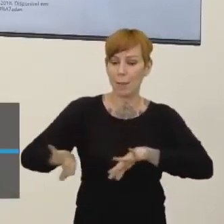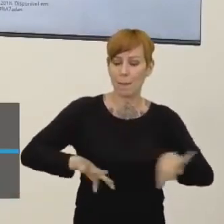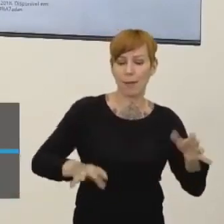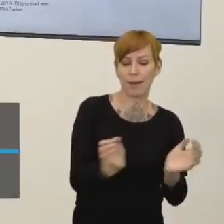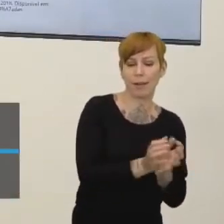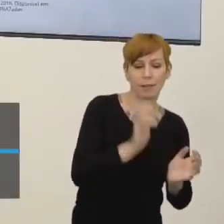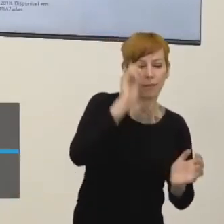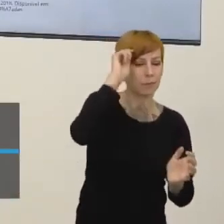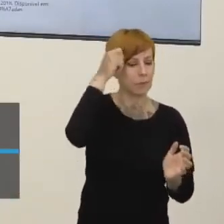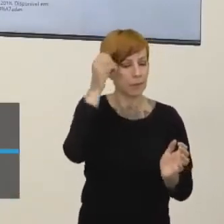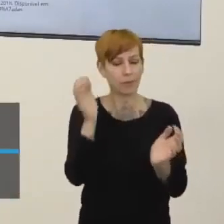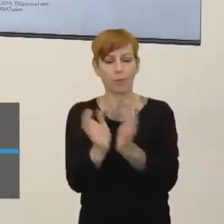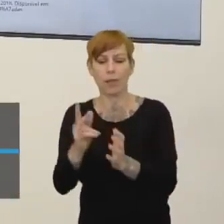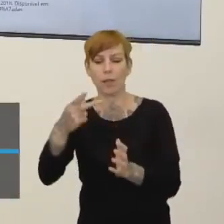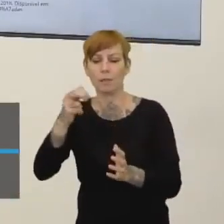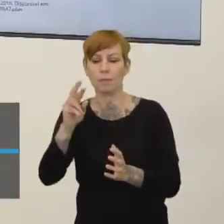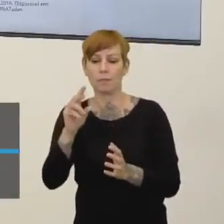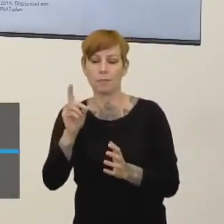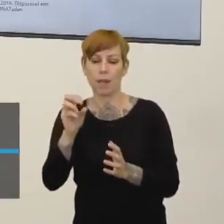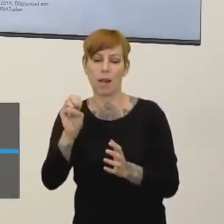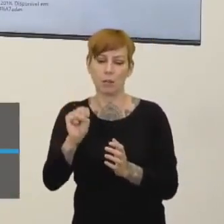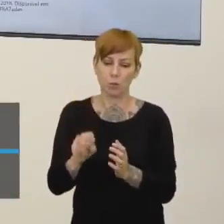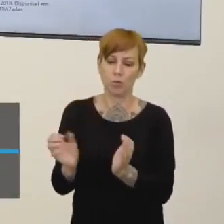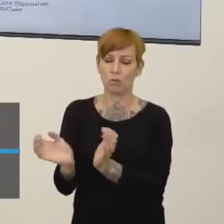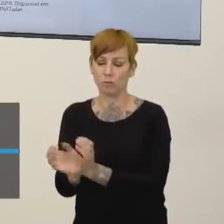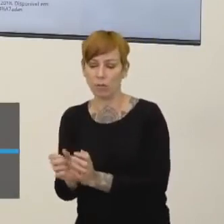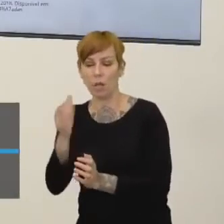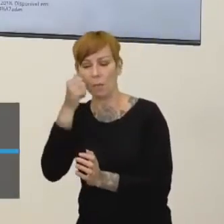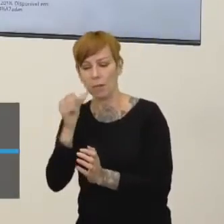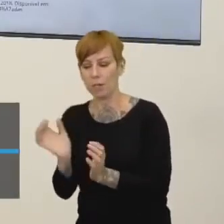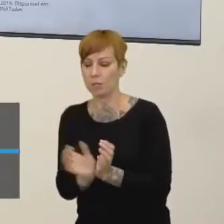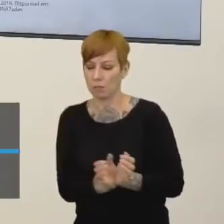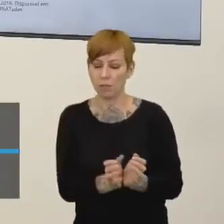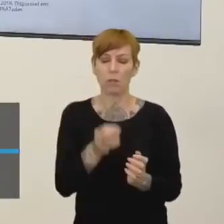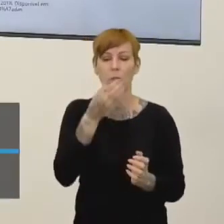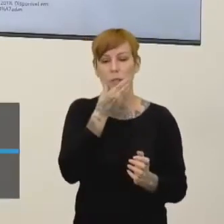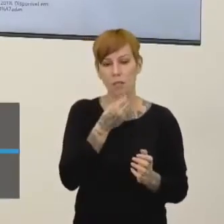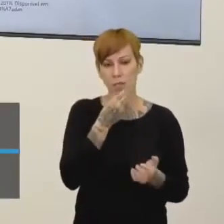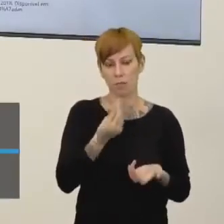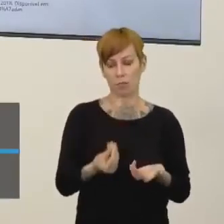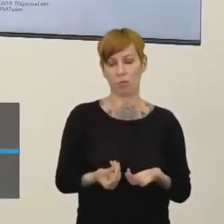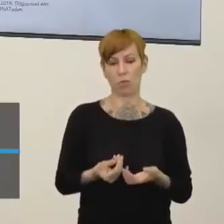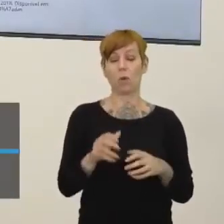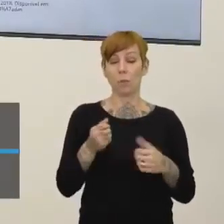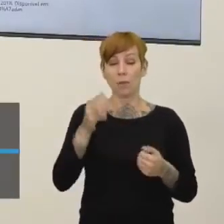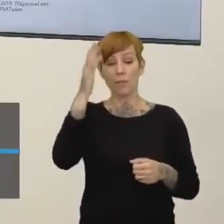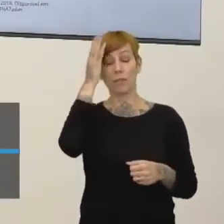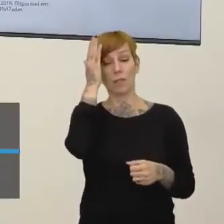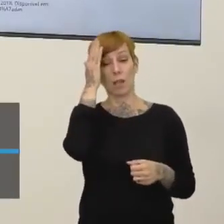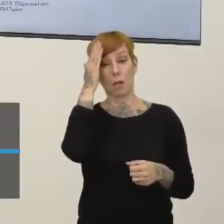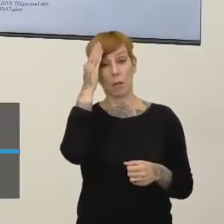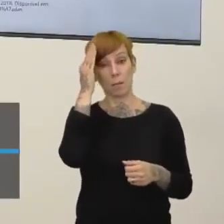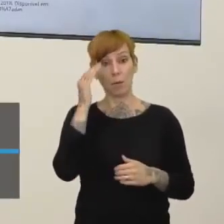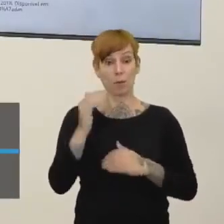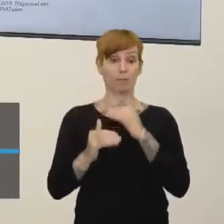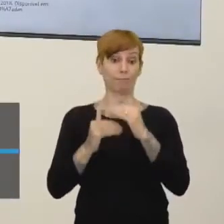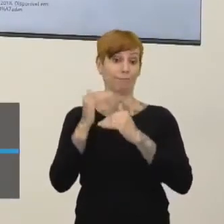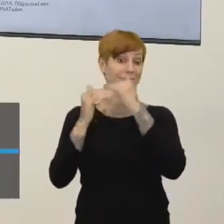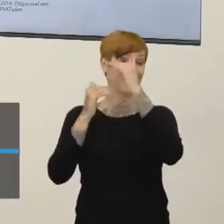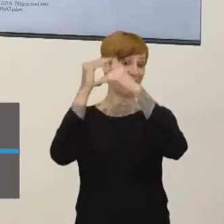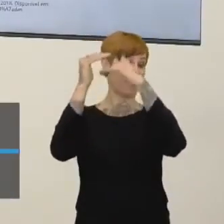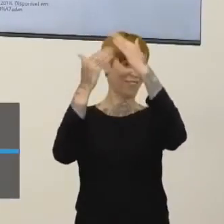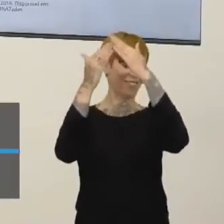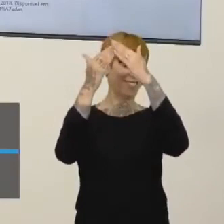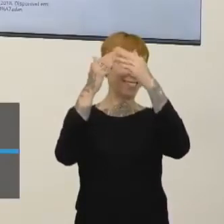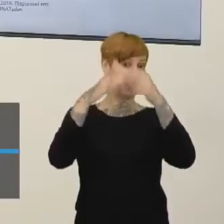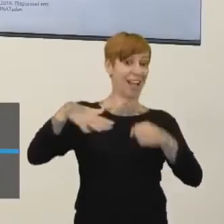meninos, meninas, e vocês percebem que o item que vocês têm que saber para entender é o que é desempenho. O que é desempenho avançado, o que é